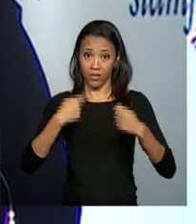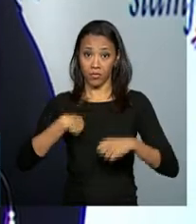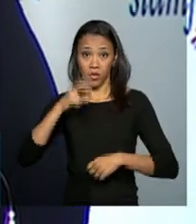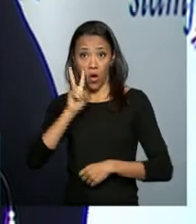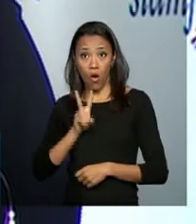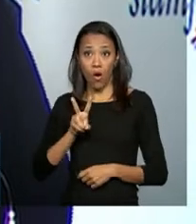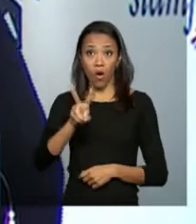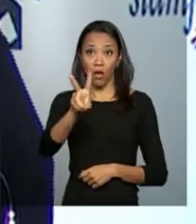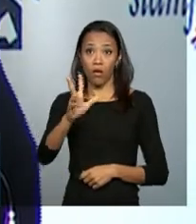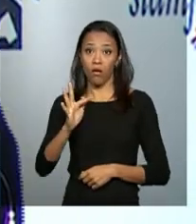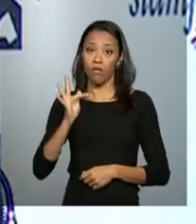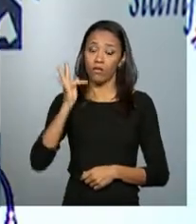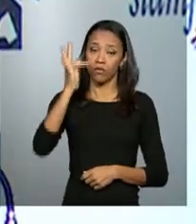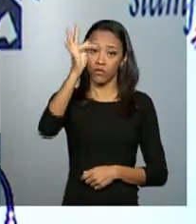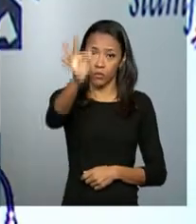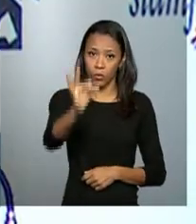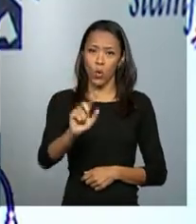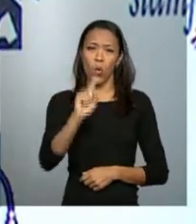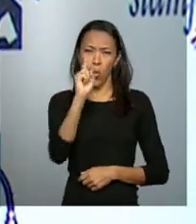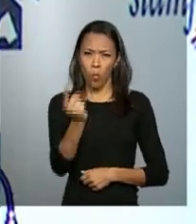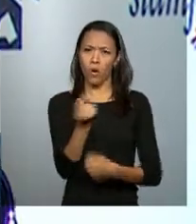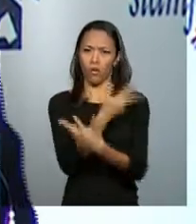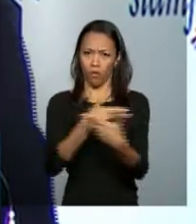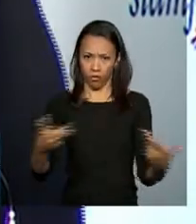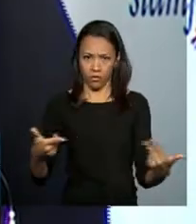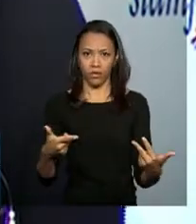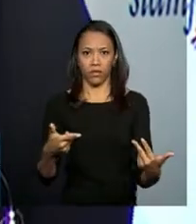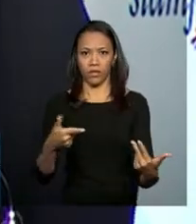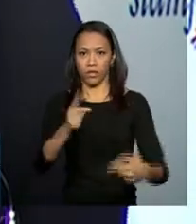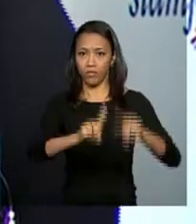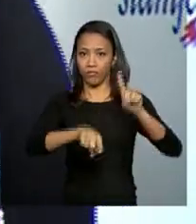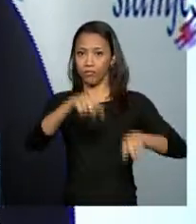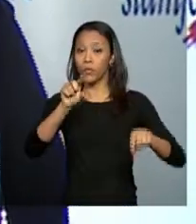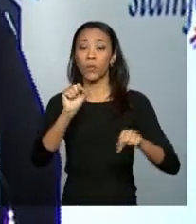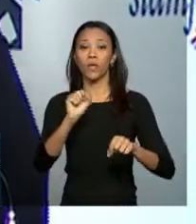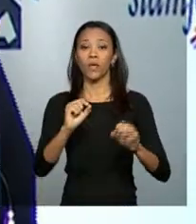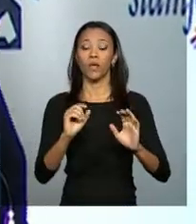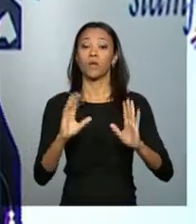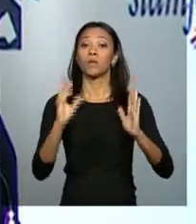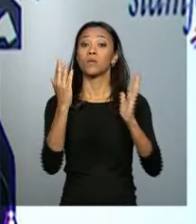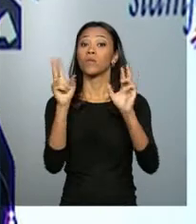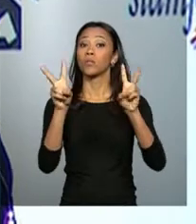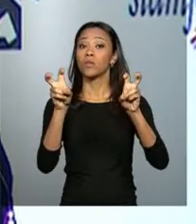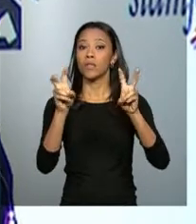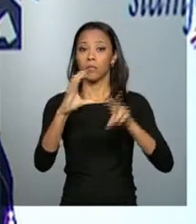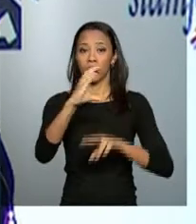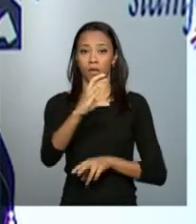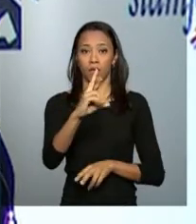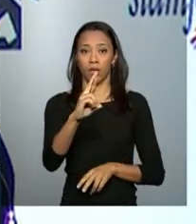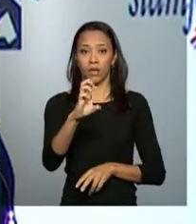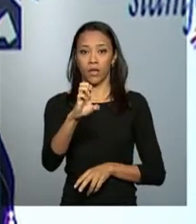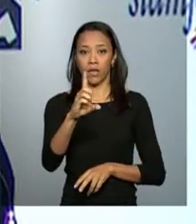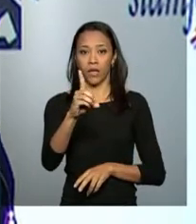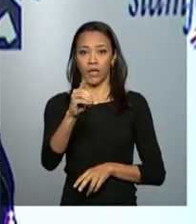frente. Uma dessas variáveis foi o crédito. Nos 12